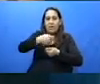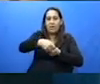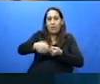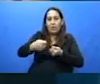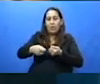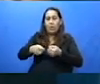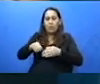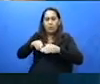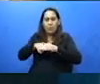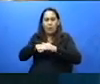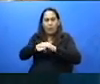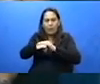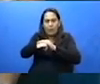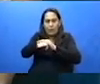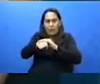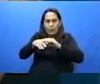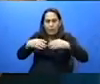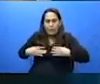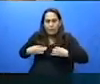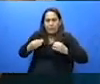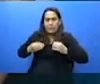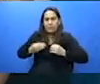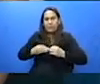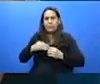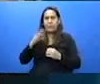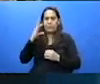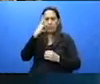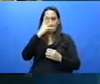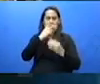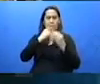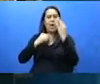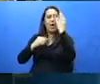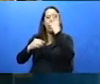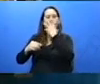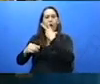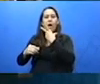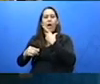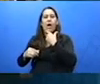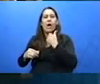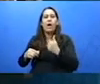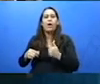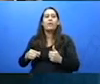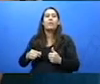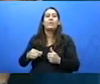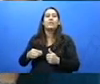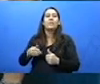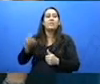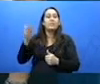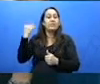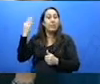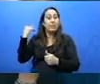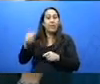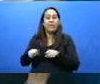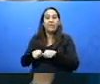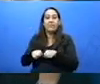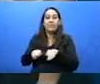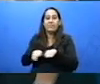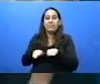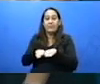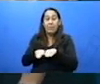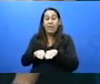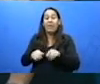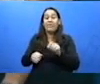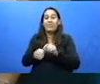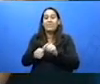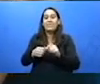roupas maravilhosas para a boneca dela, na mesma máquina de costura em que ela fazia vestidos.